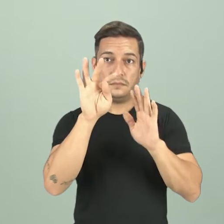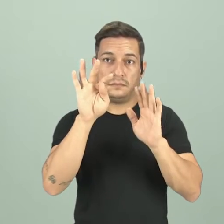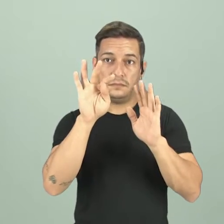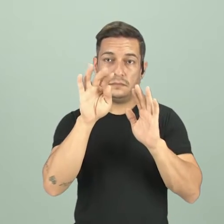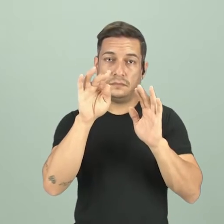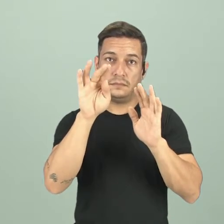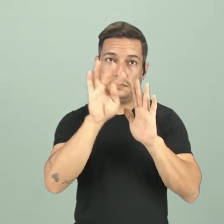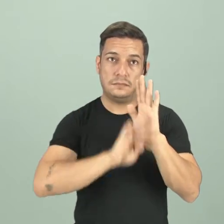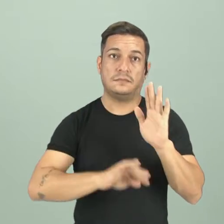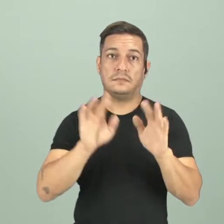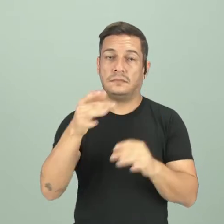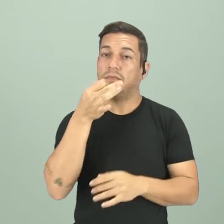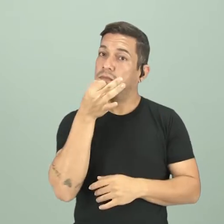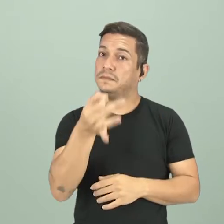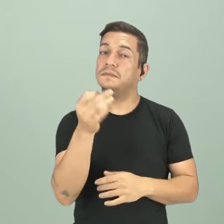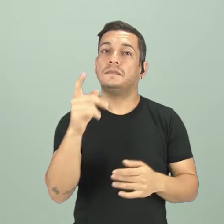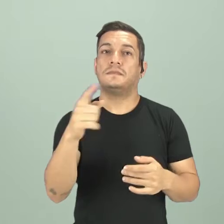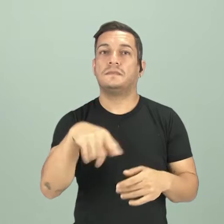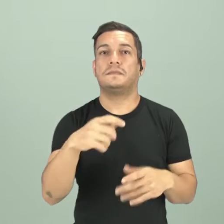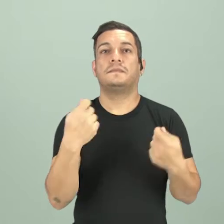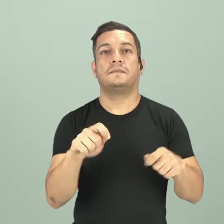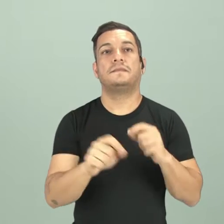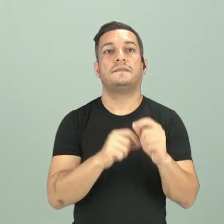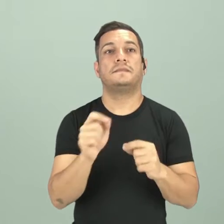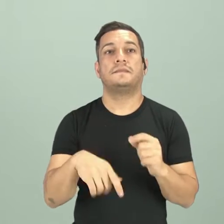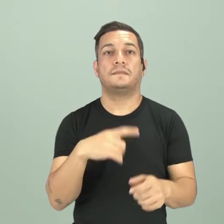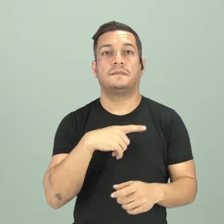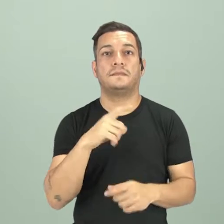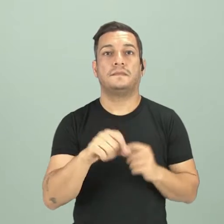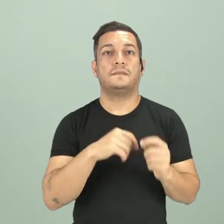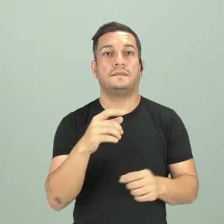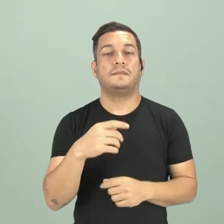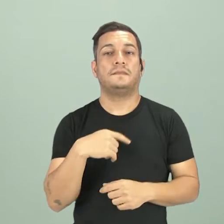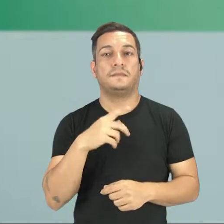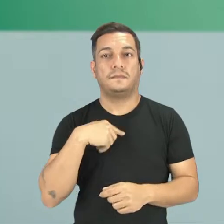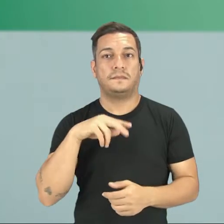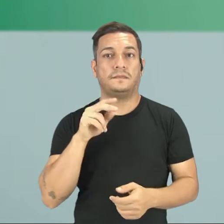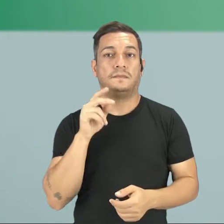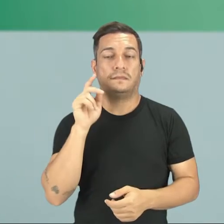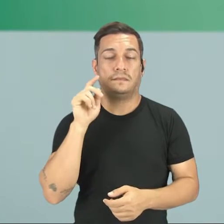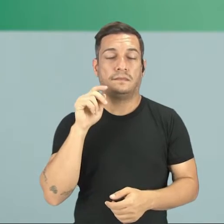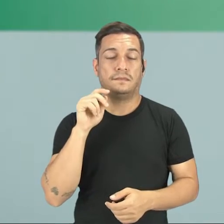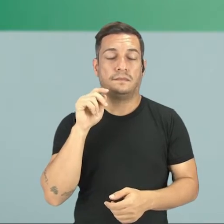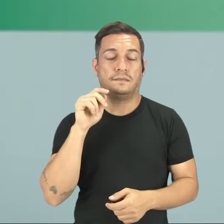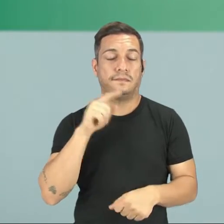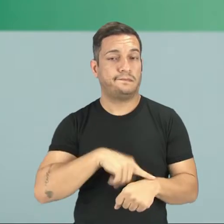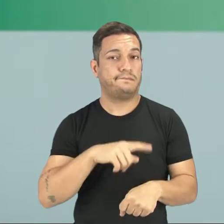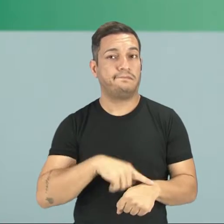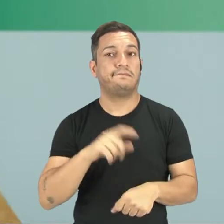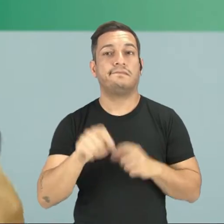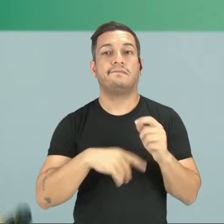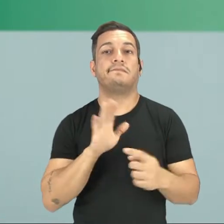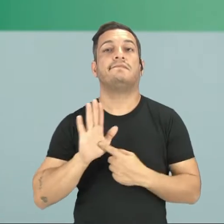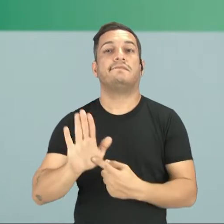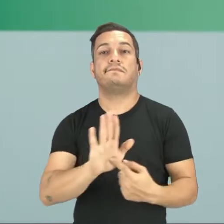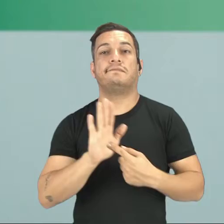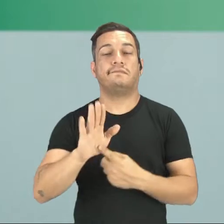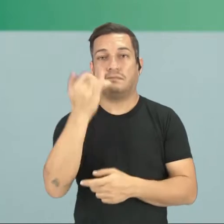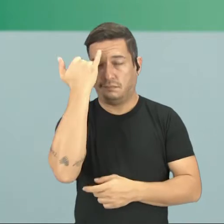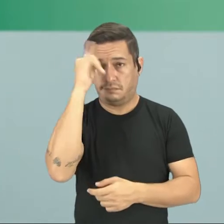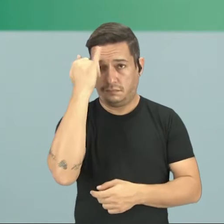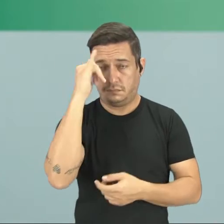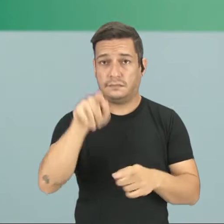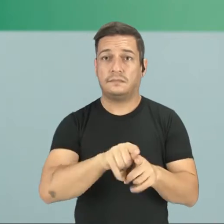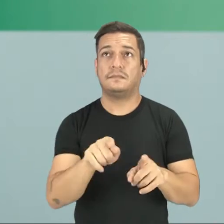explicação delas para justificar. Então você precisa assumir esse posicionamento, tá? Ao mesmo tempo que você apresenta as suas